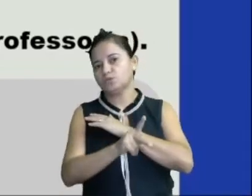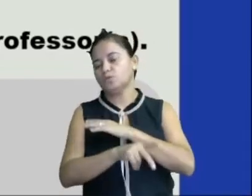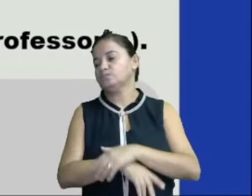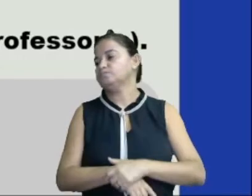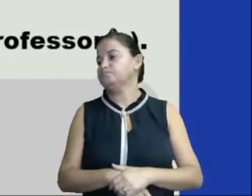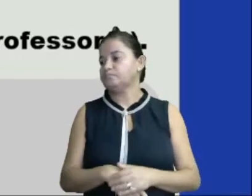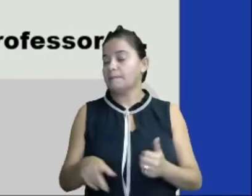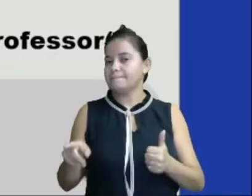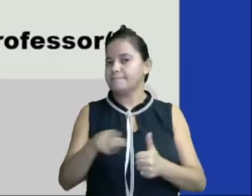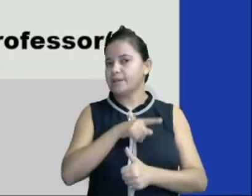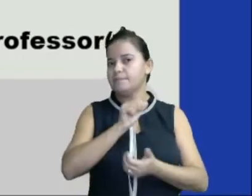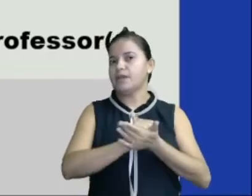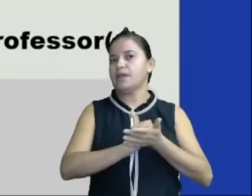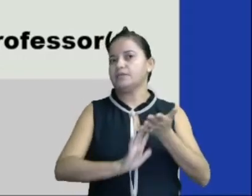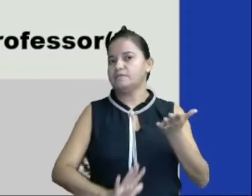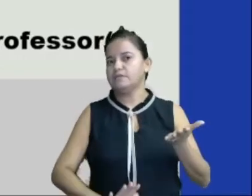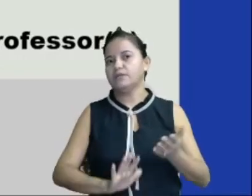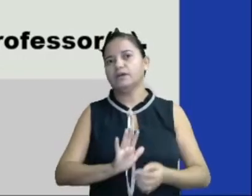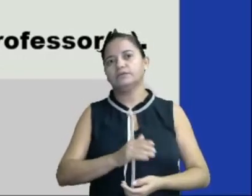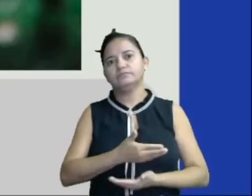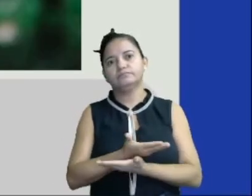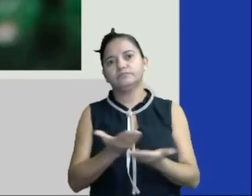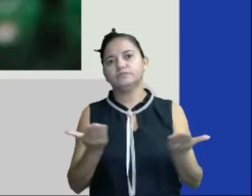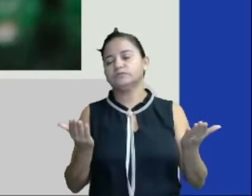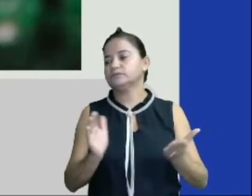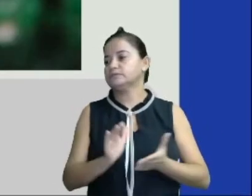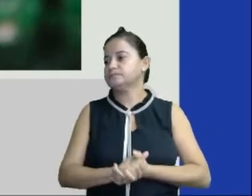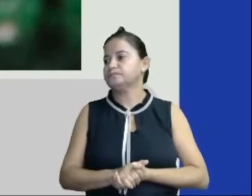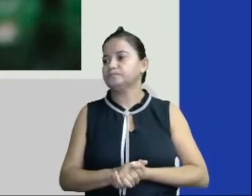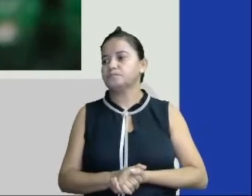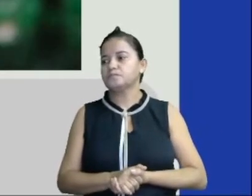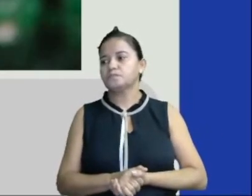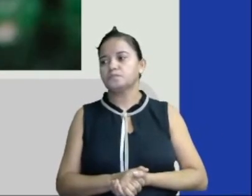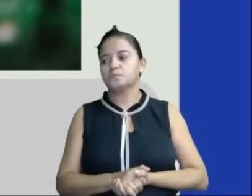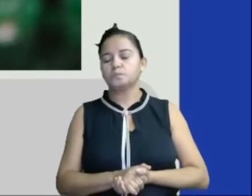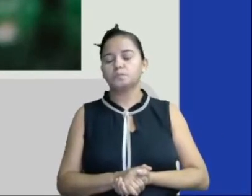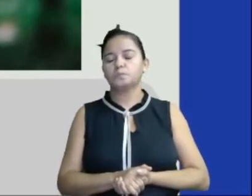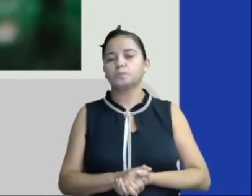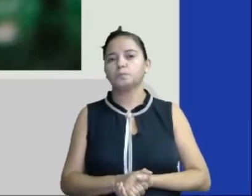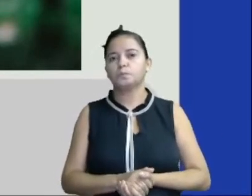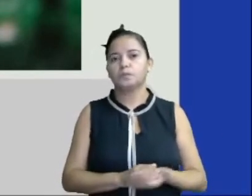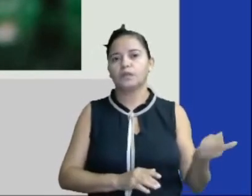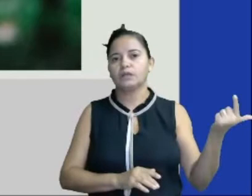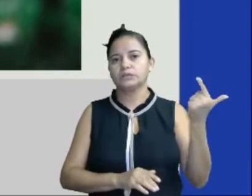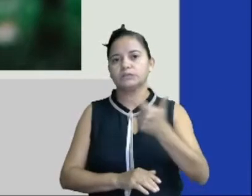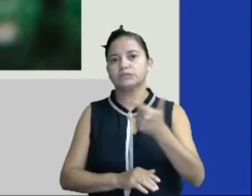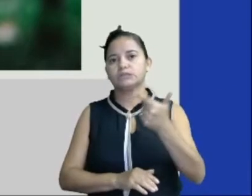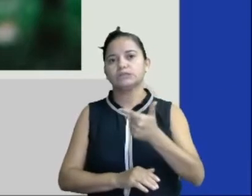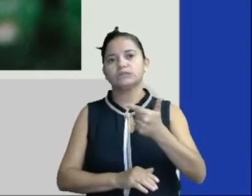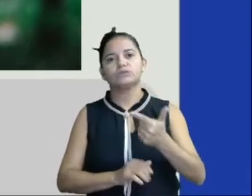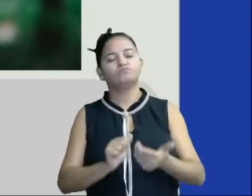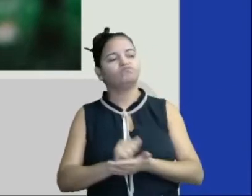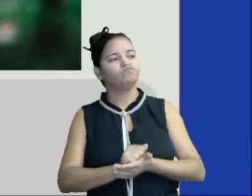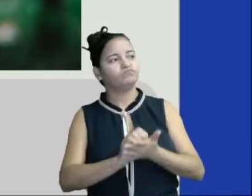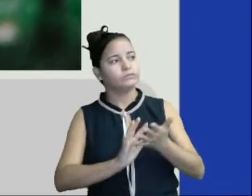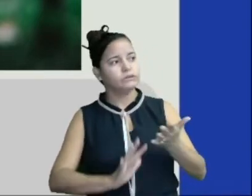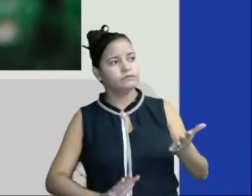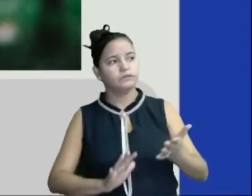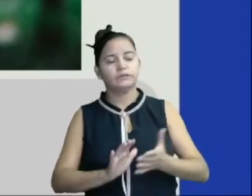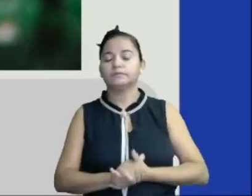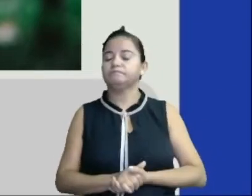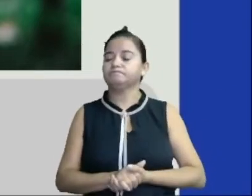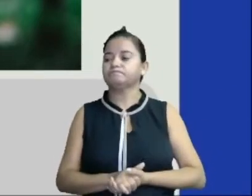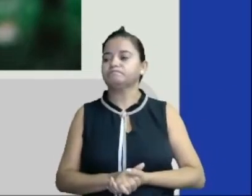é a primeira atividade proposta, tá certo? Outra atividade proposta é que você vai